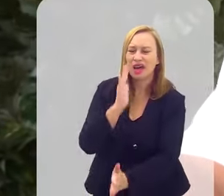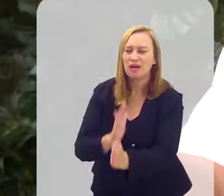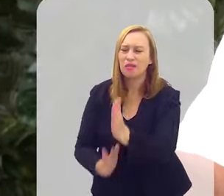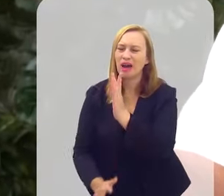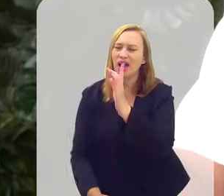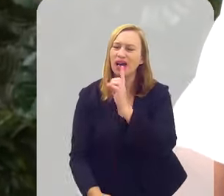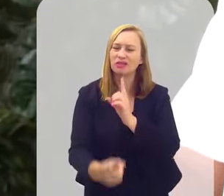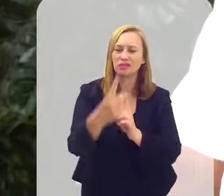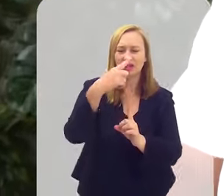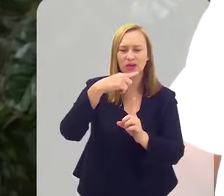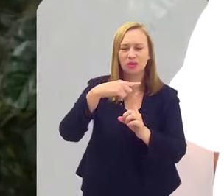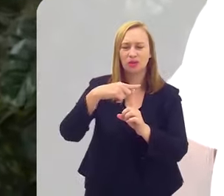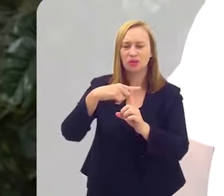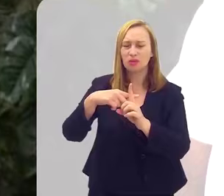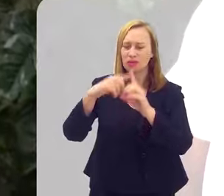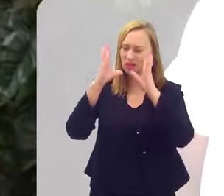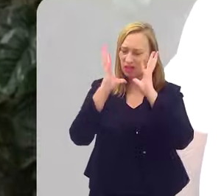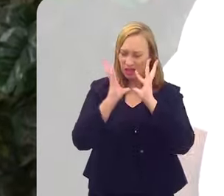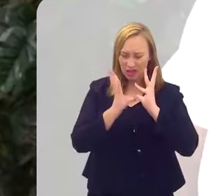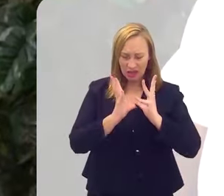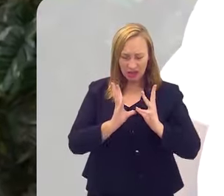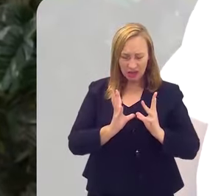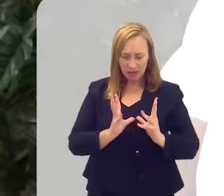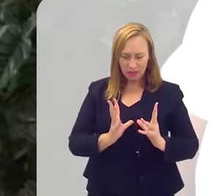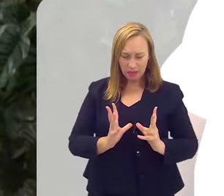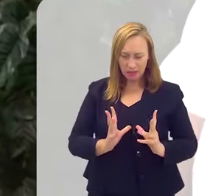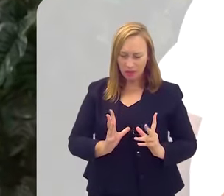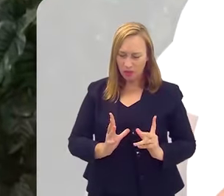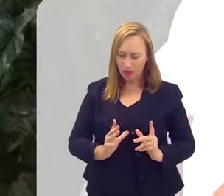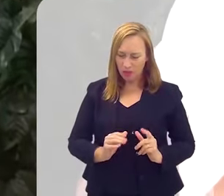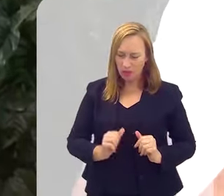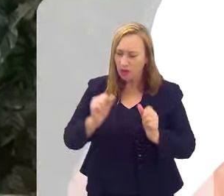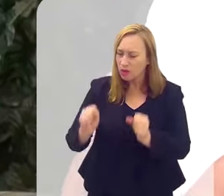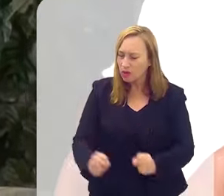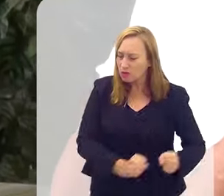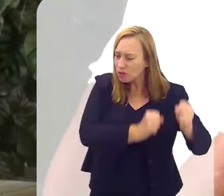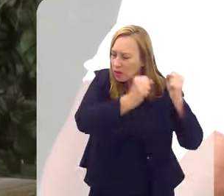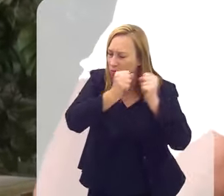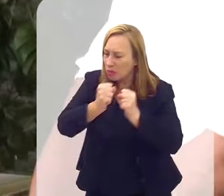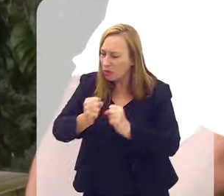lavou-me teu poder